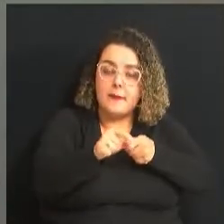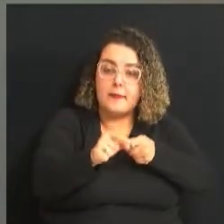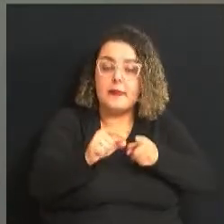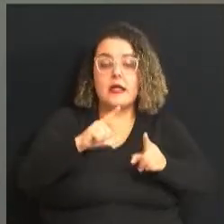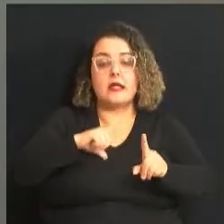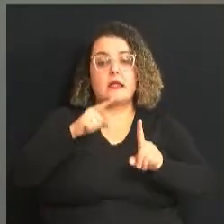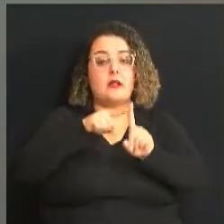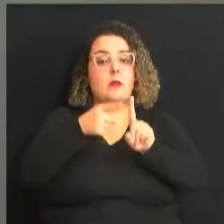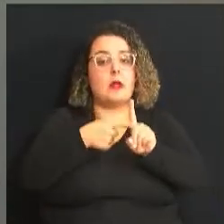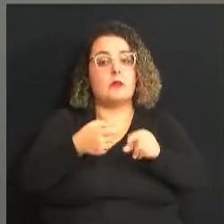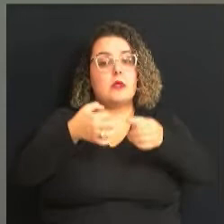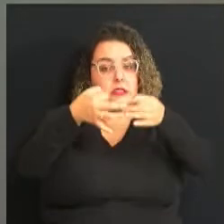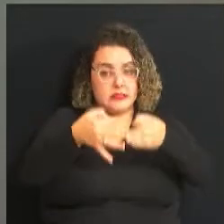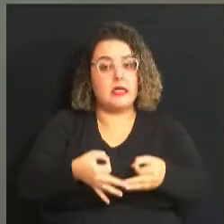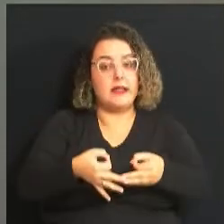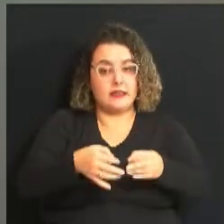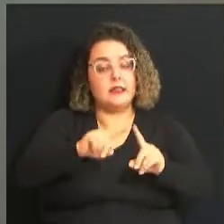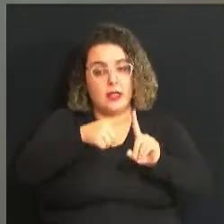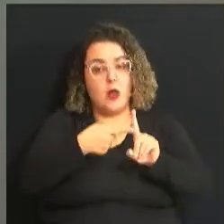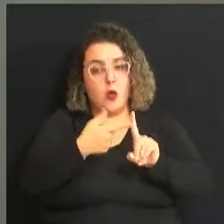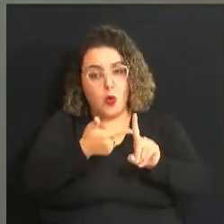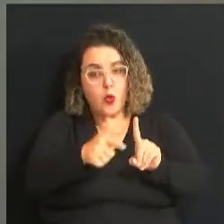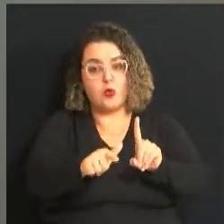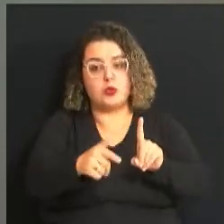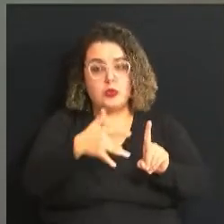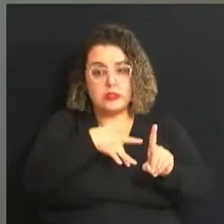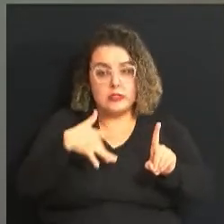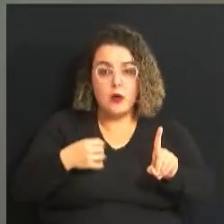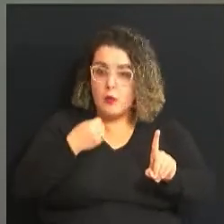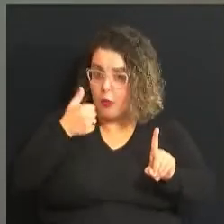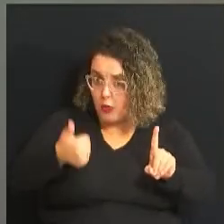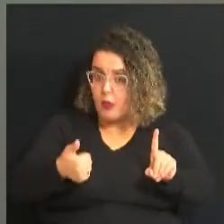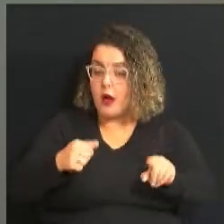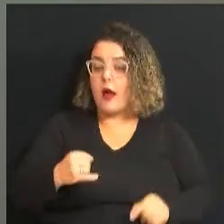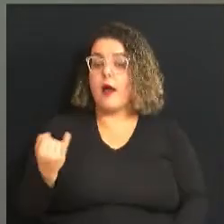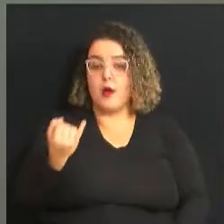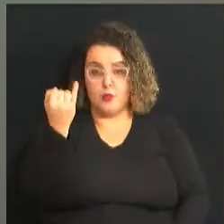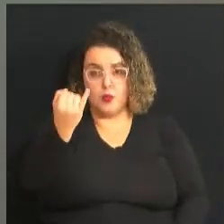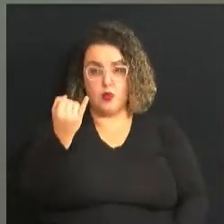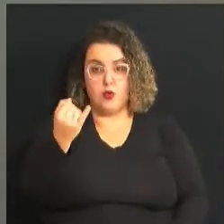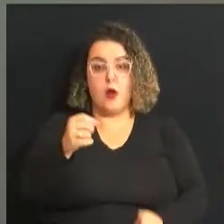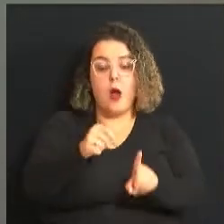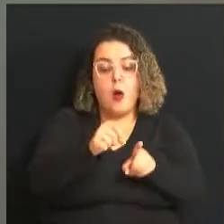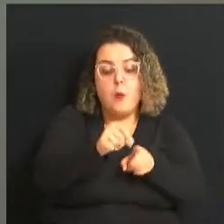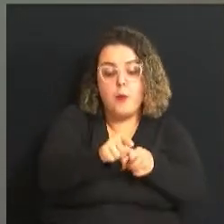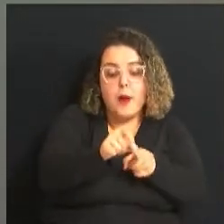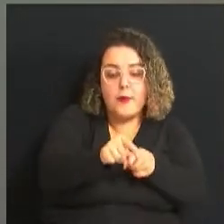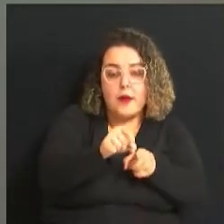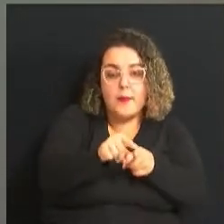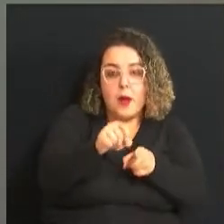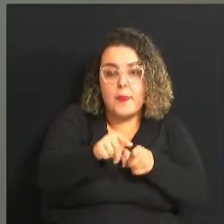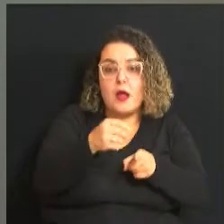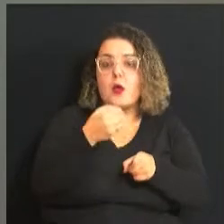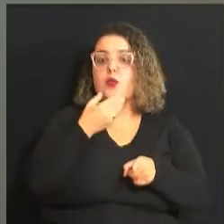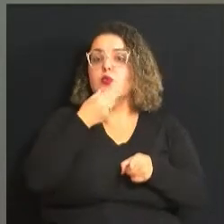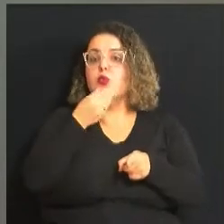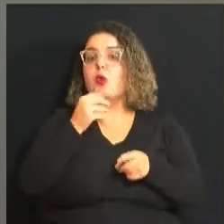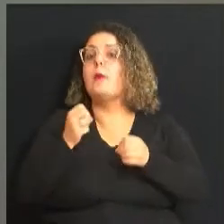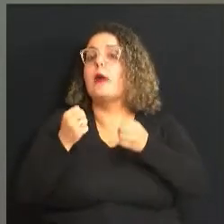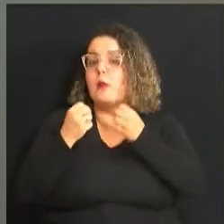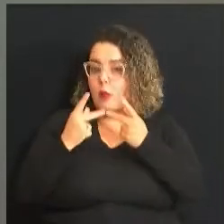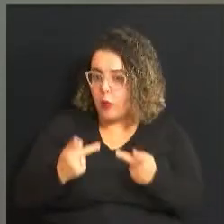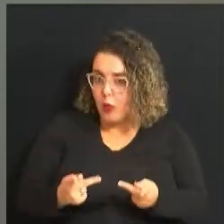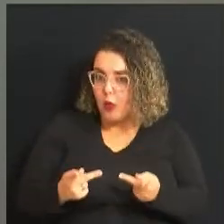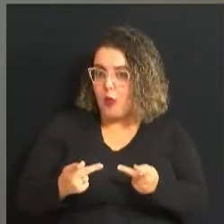gravidez ela siga de maneira saudável, é importante também que o espermograma do homem esteja normal. Então é